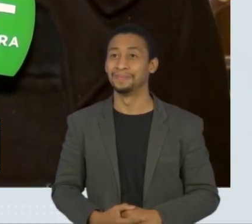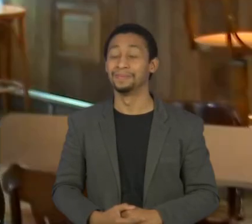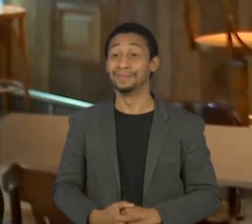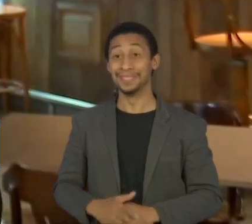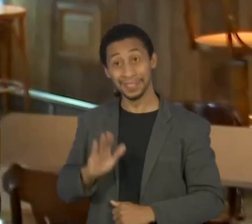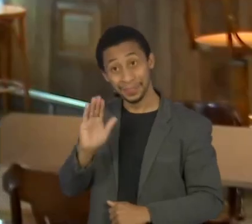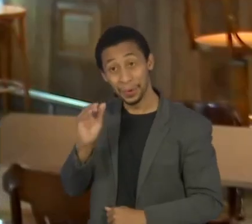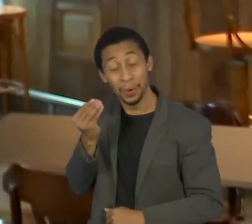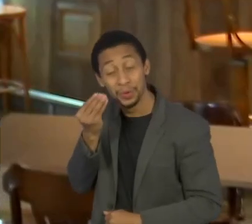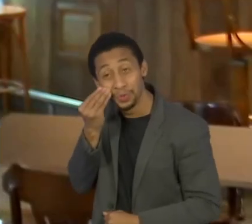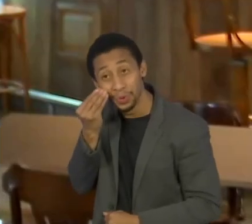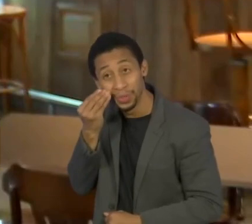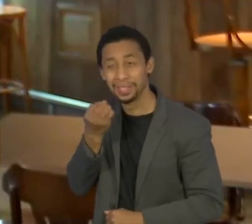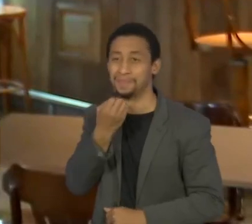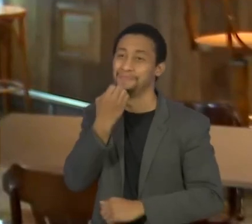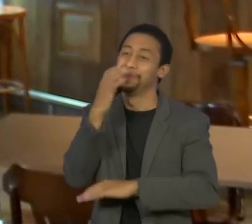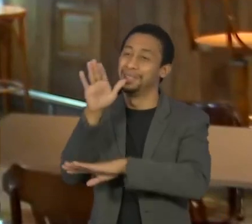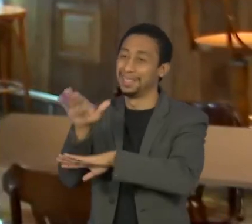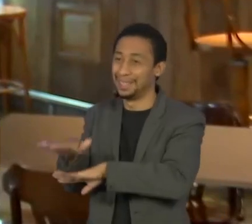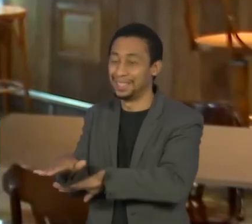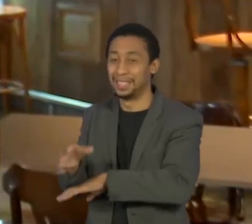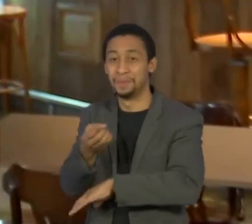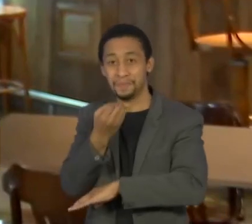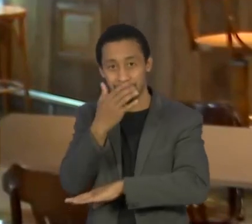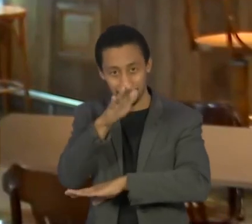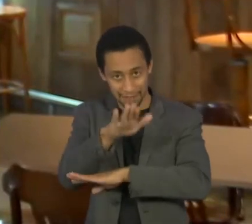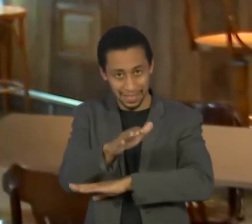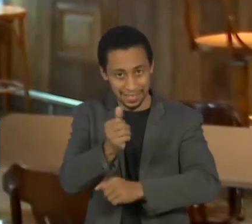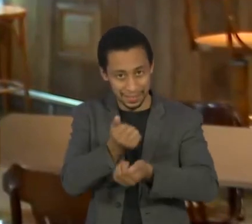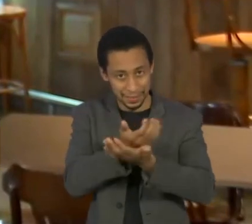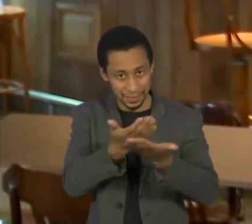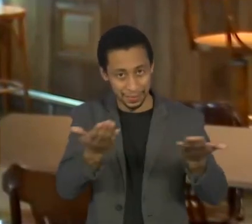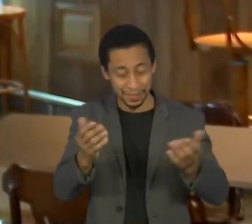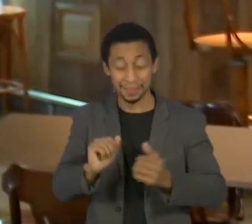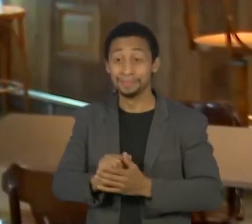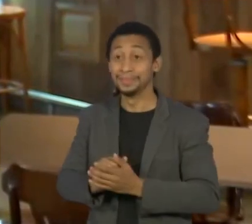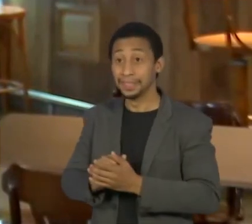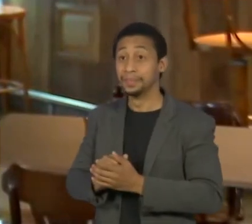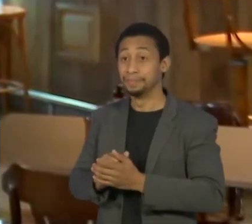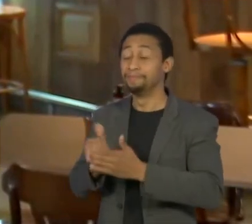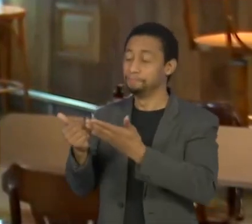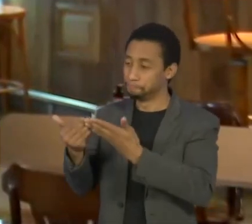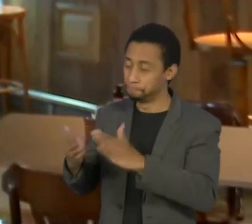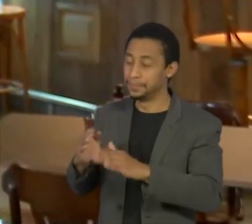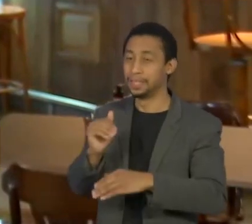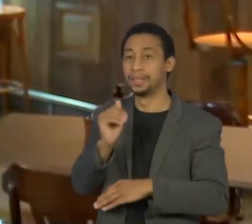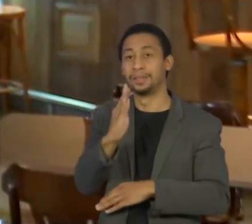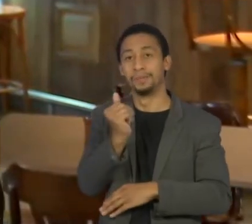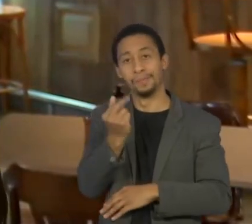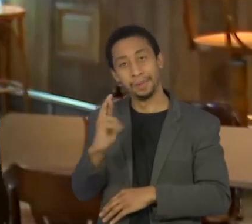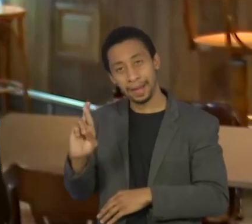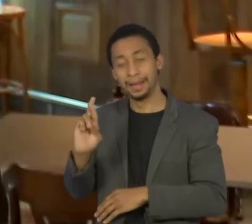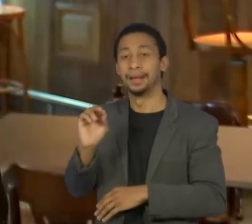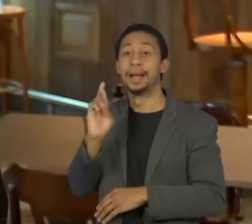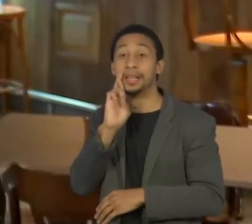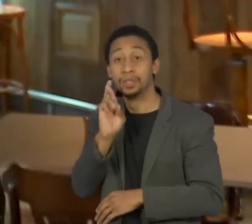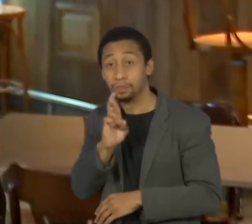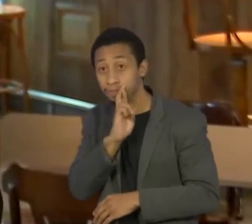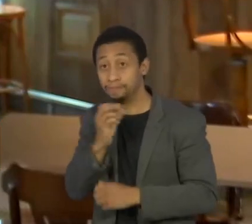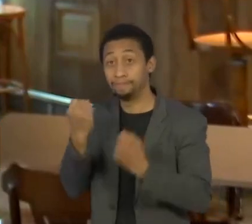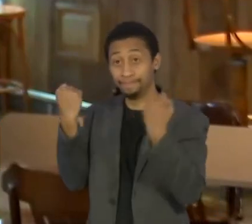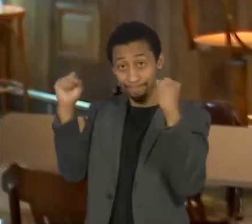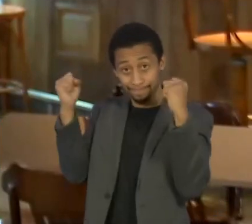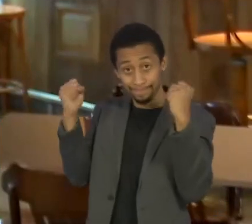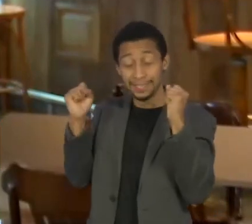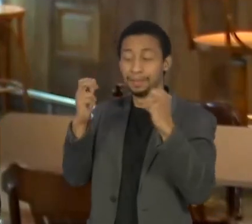Oi, Joyce. Uma boa tarde a você, boa tarde a todos. Essa autorização vale para bares, restaurantes, academias, salões de